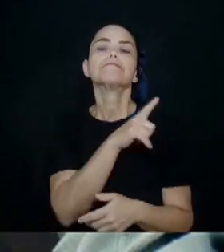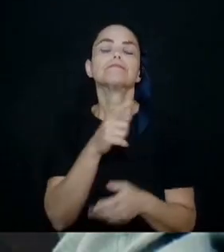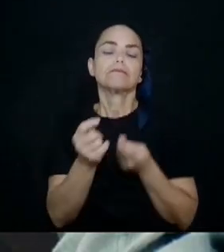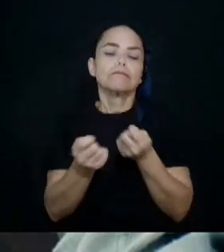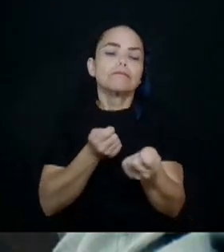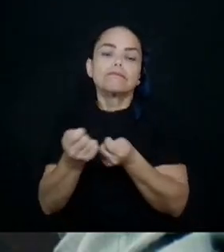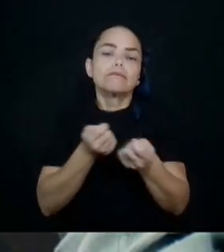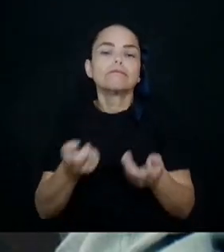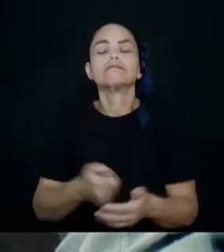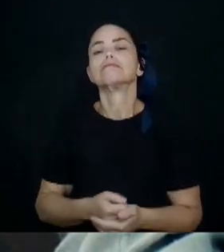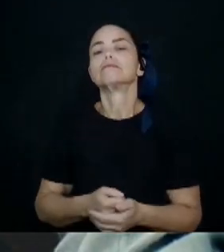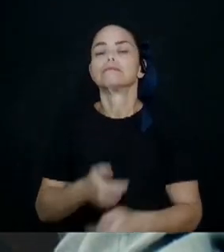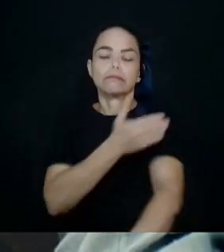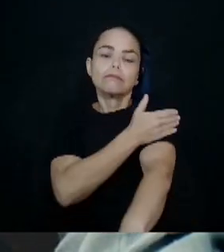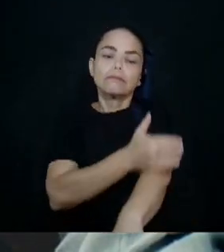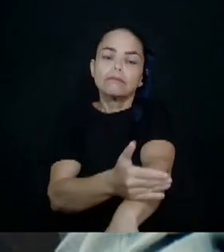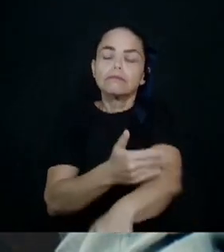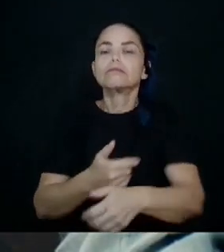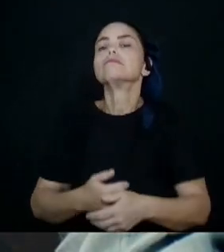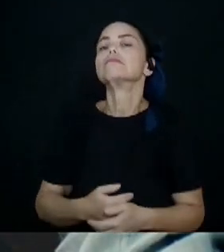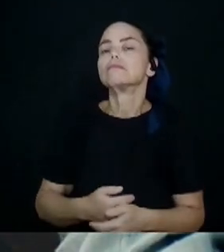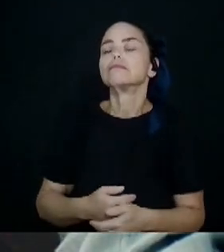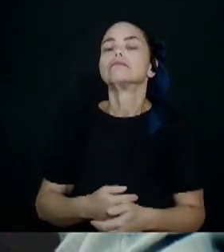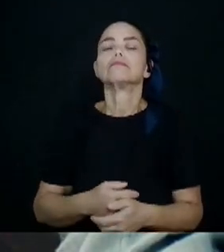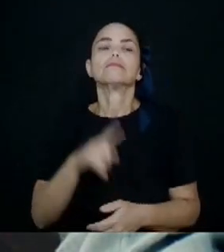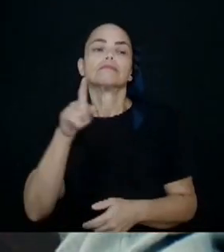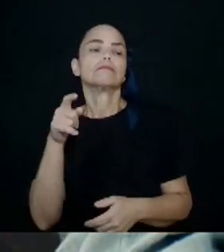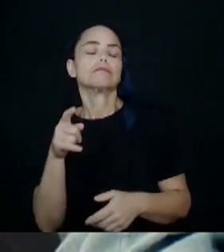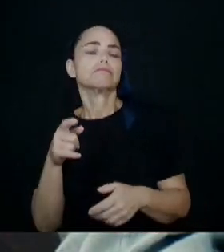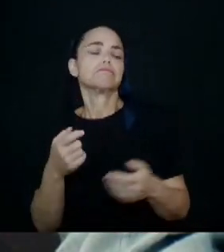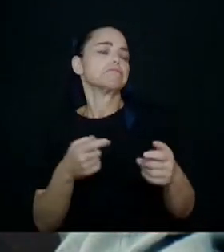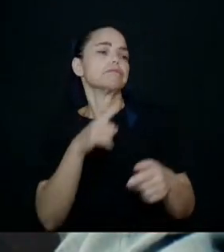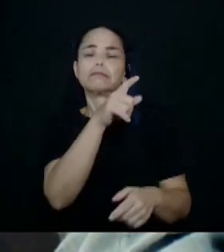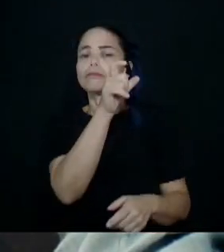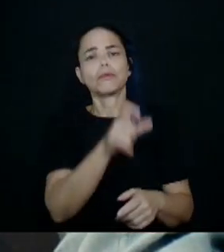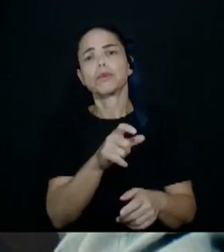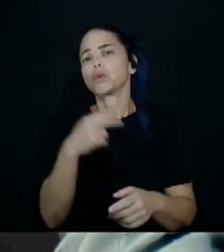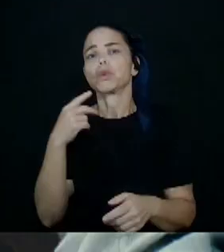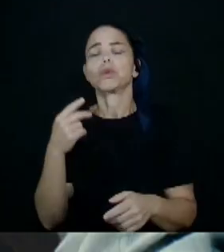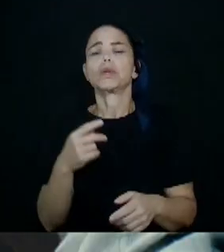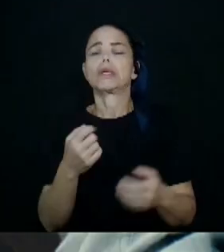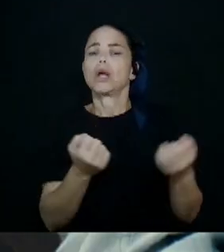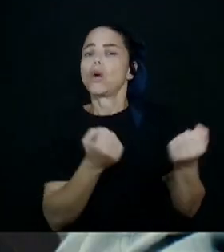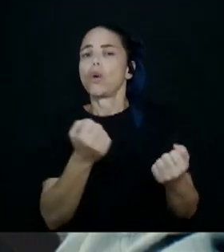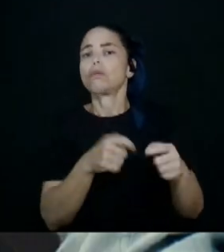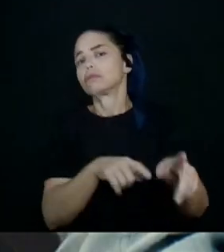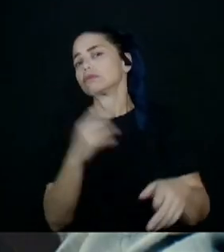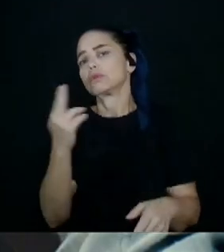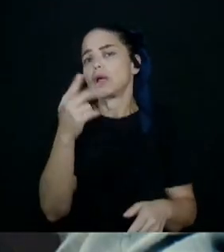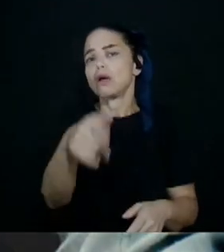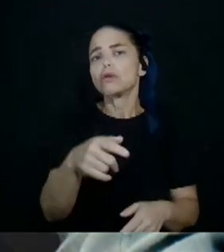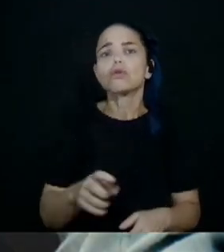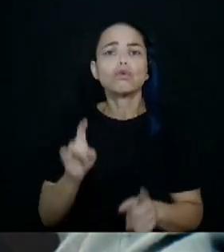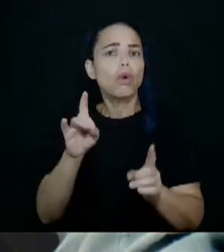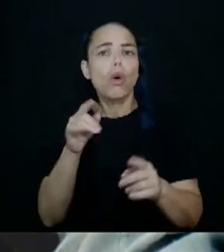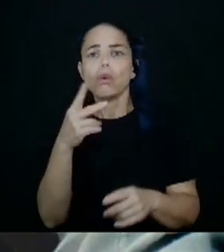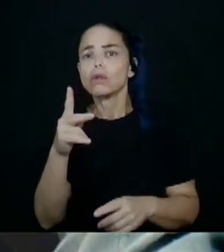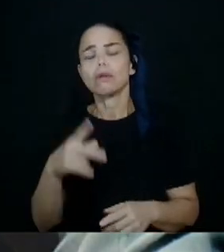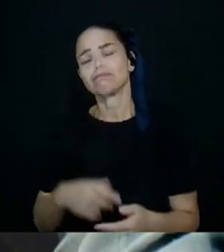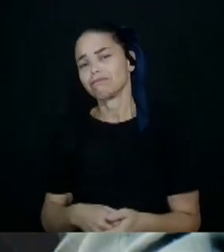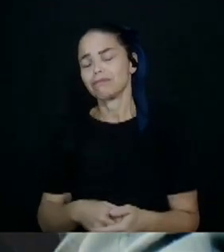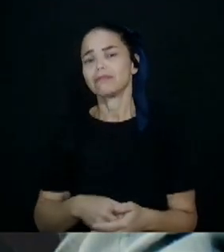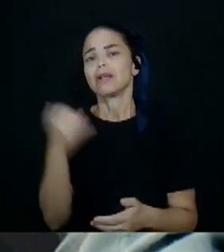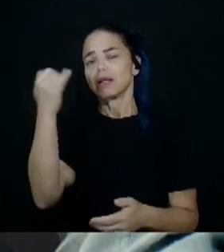seu comportamento. O comportamento do outro condutor você não consegue controlar. Então, é importante sim, né, você estar